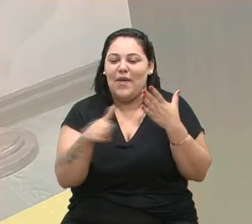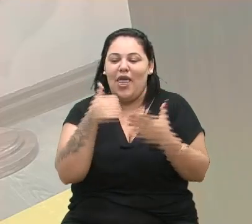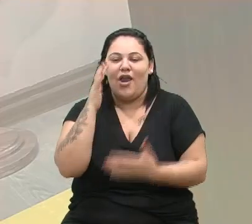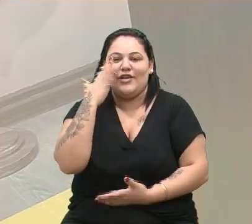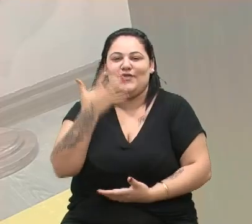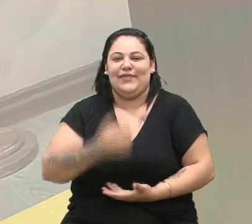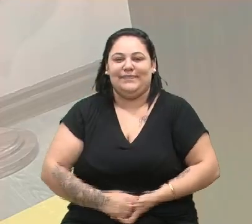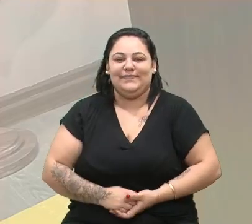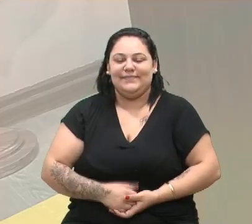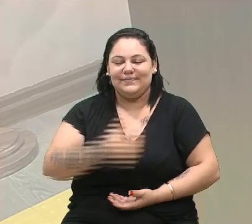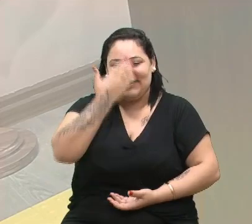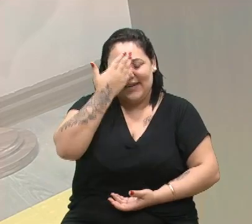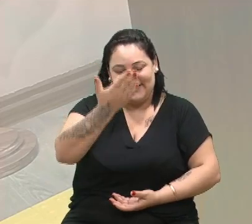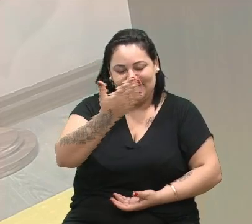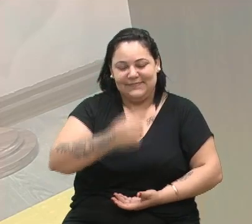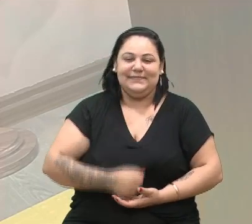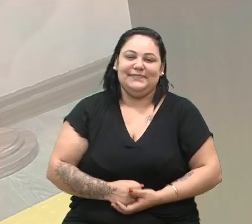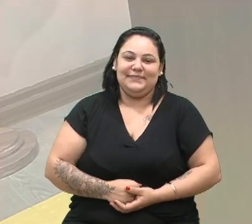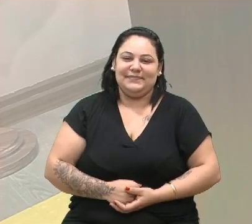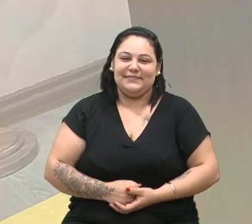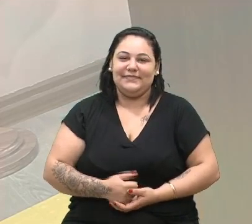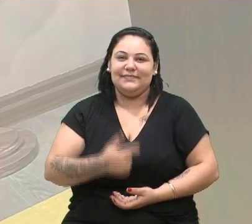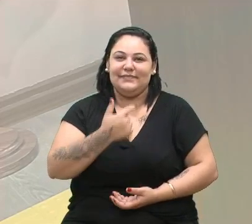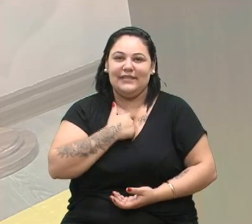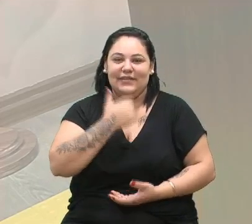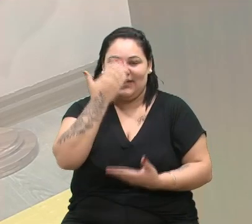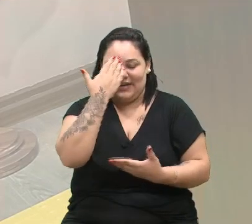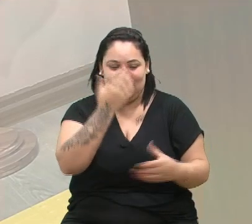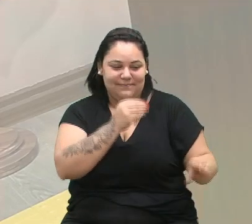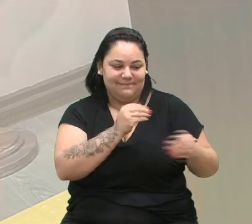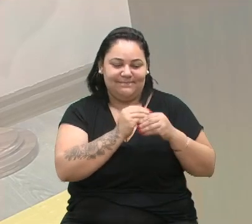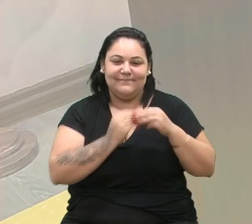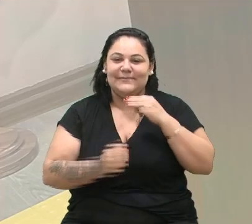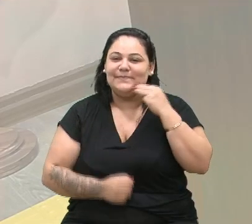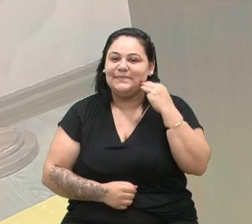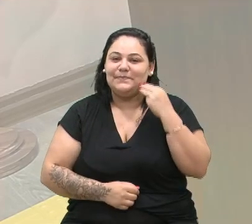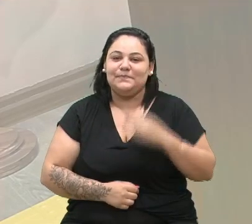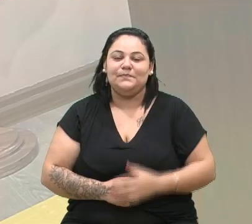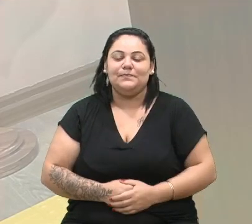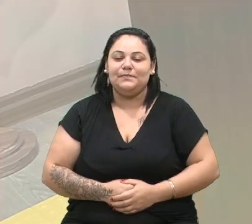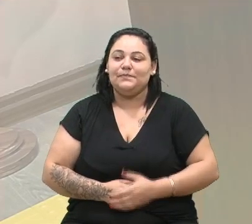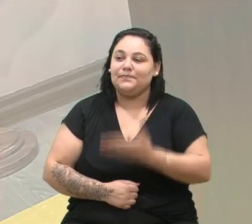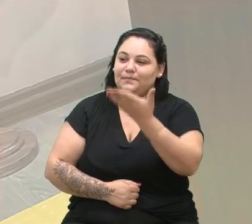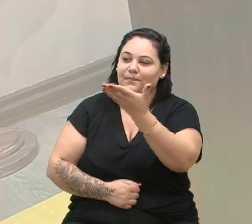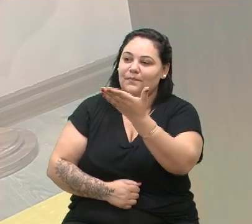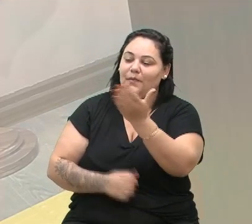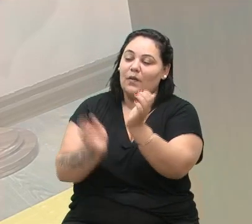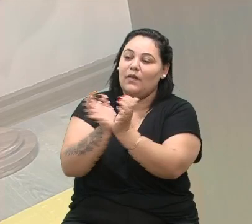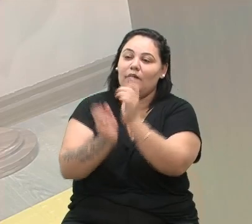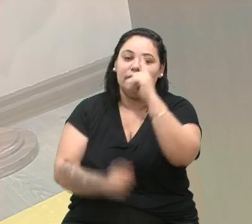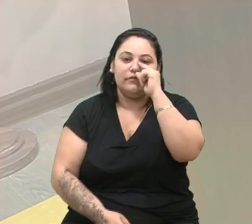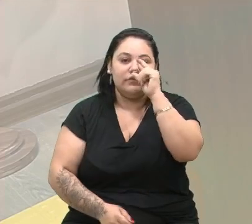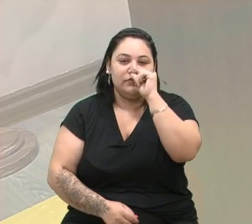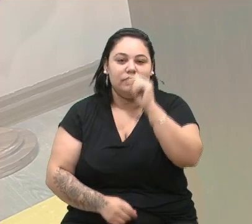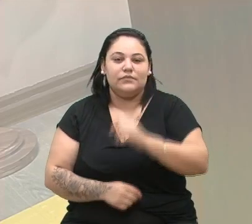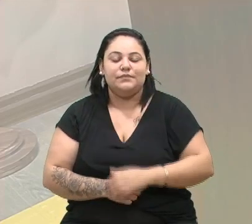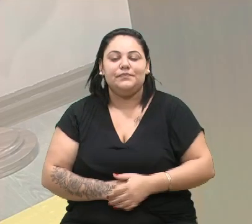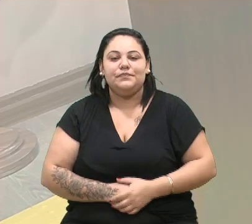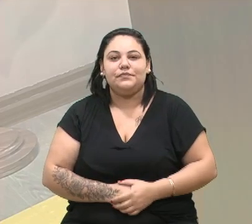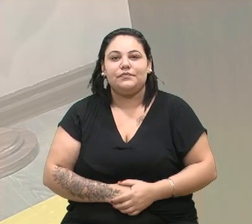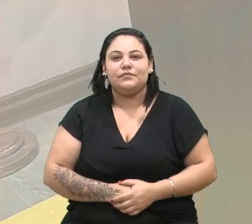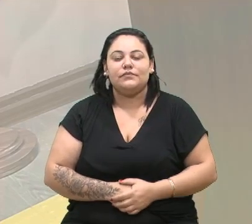Obrigada. Eu que agradeço o comentário, Marisol. Pois não, o colega Fantinel? Vereador Fantinel.